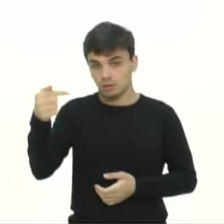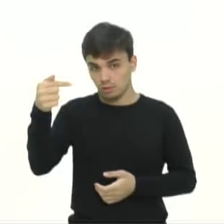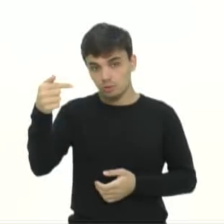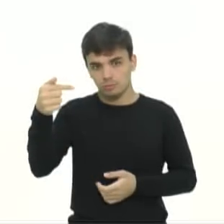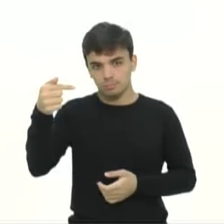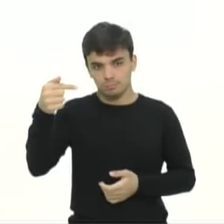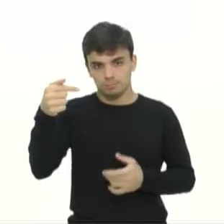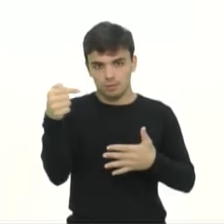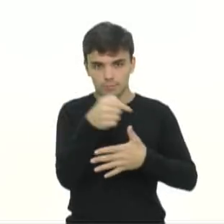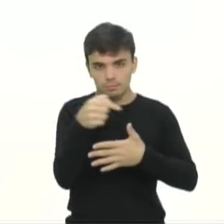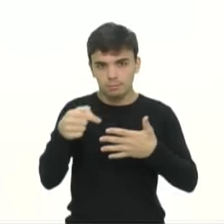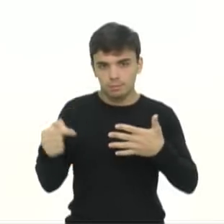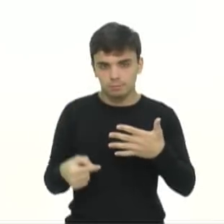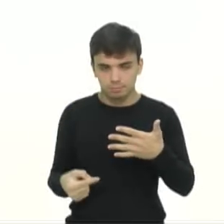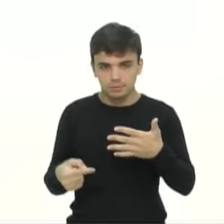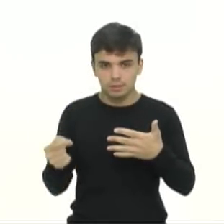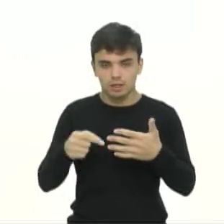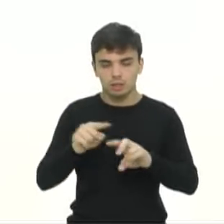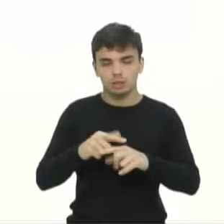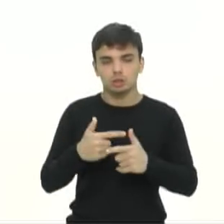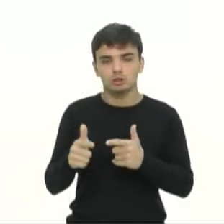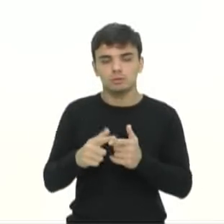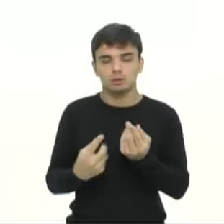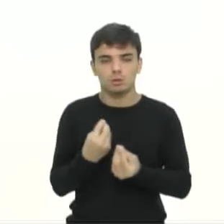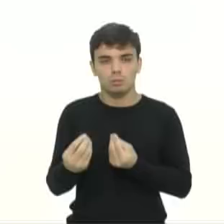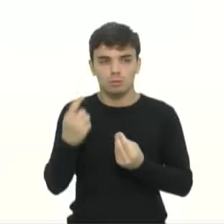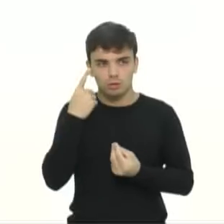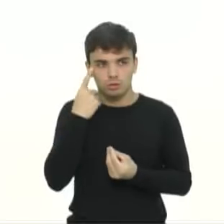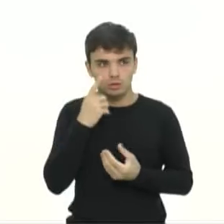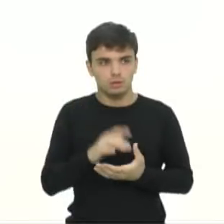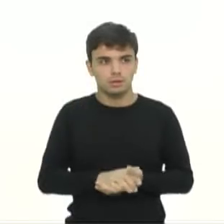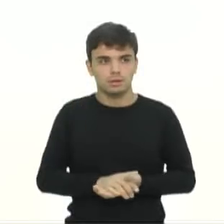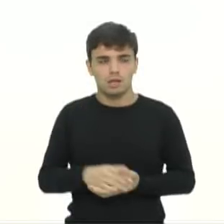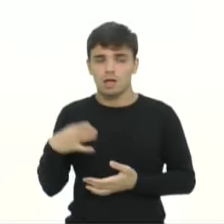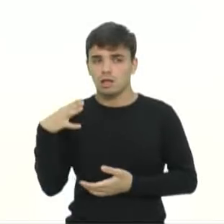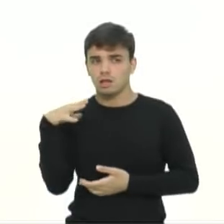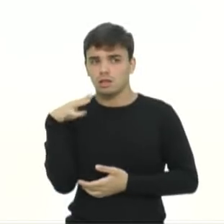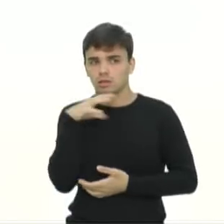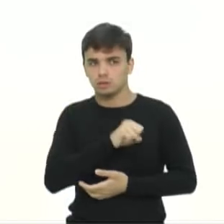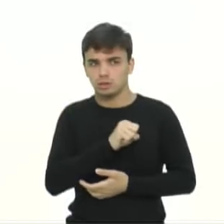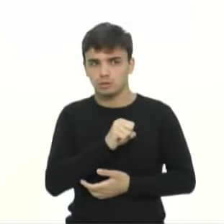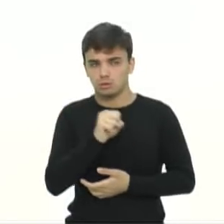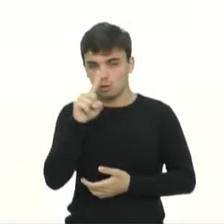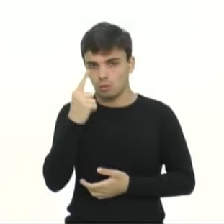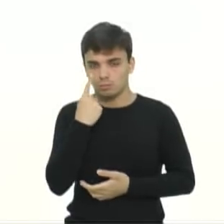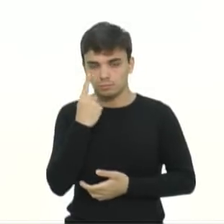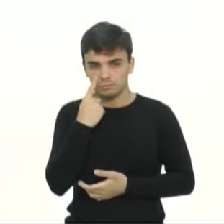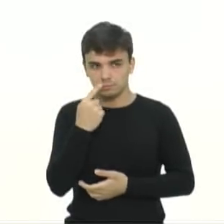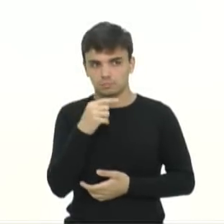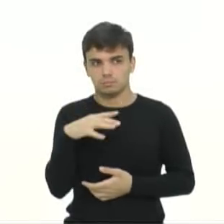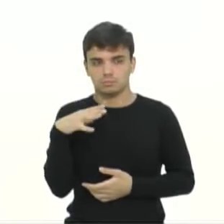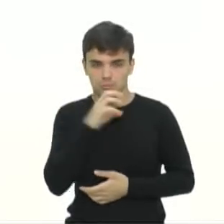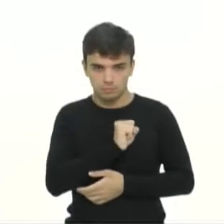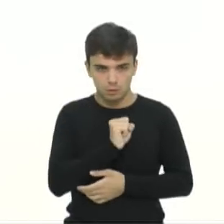Então, 7 categorias que são divididas o quê? Em ligeiro. No masculino, eles levam o mesmo nome, tanto para o